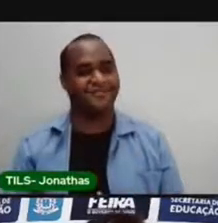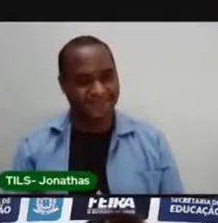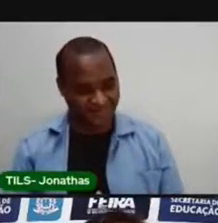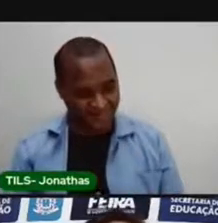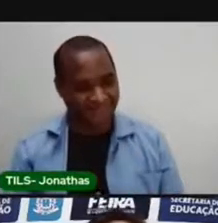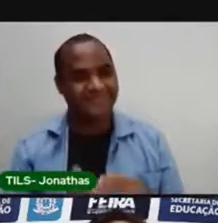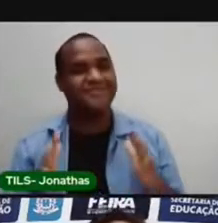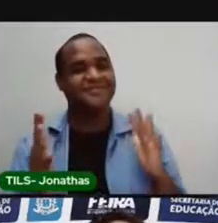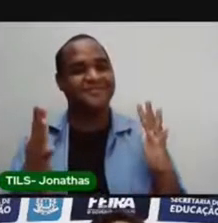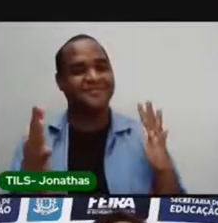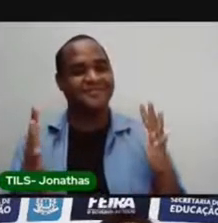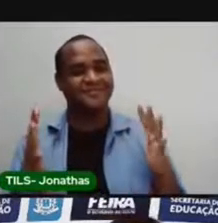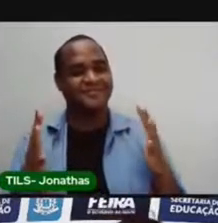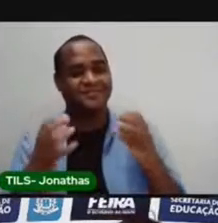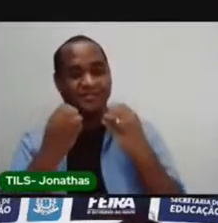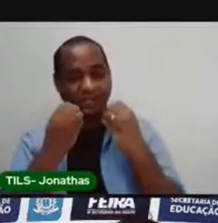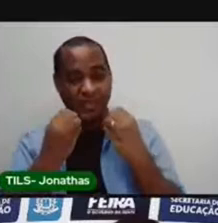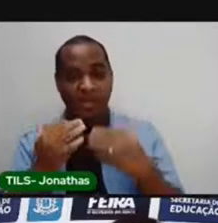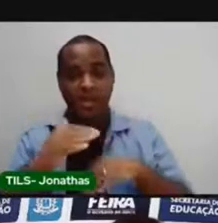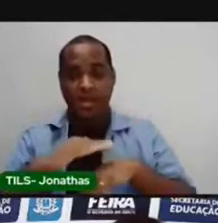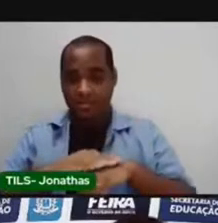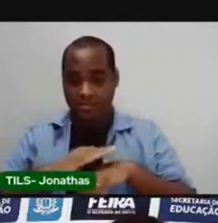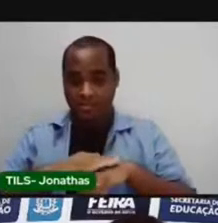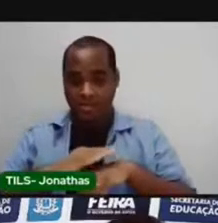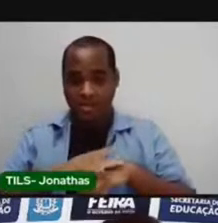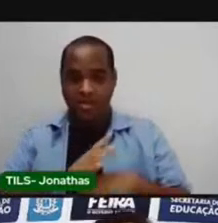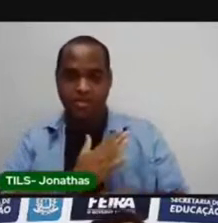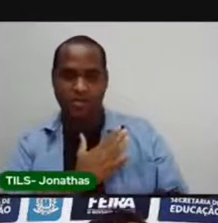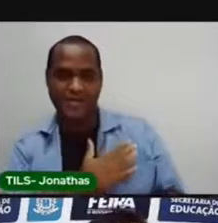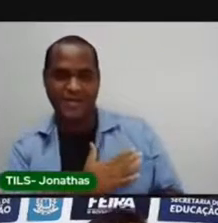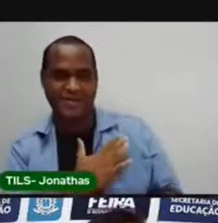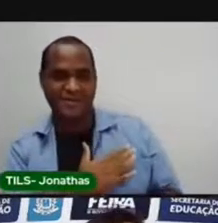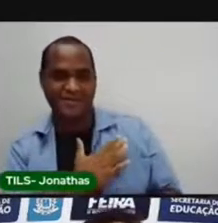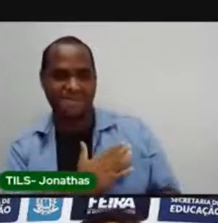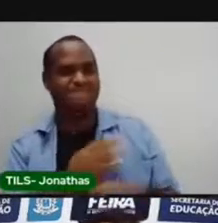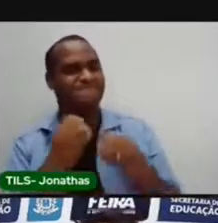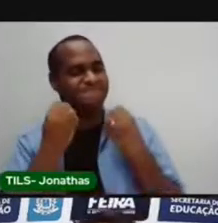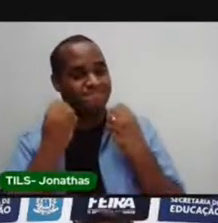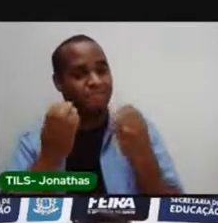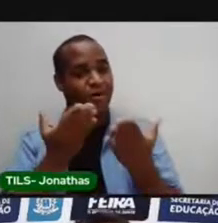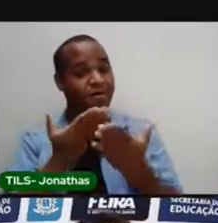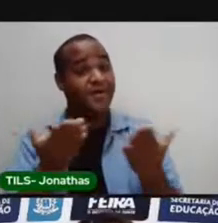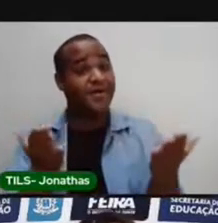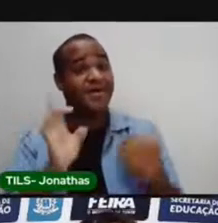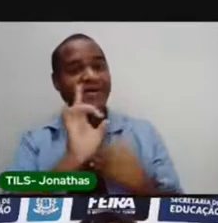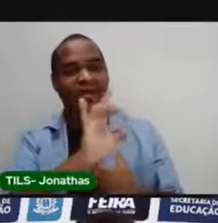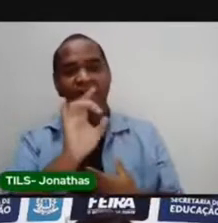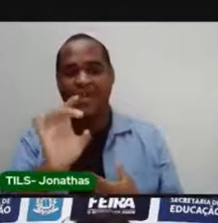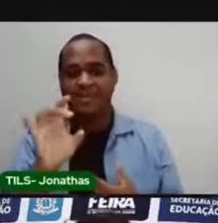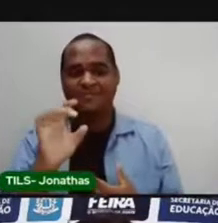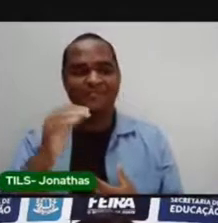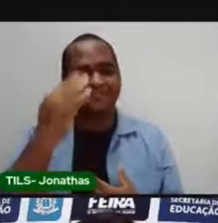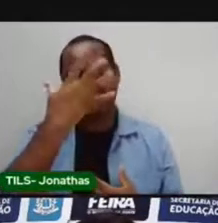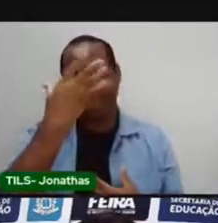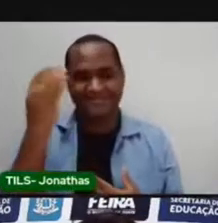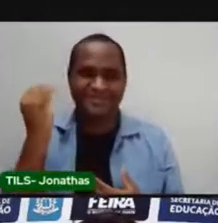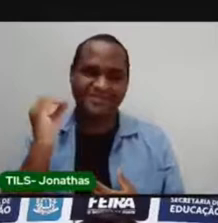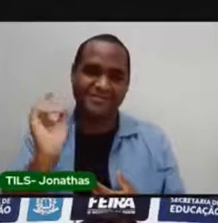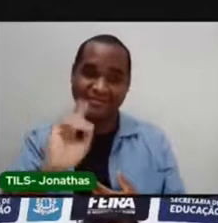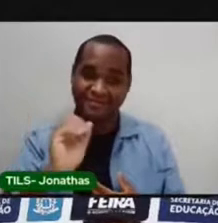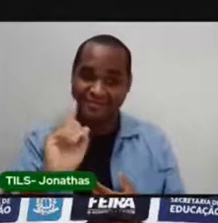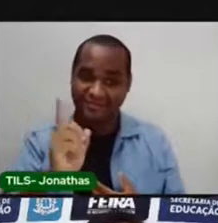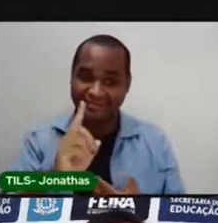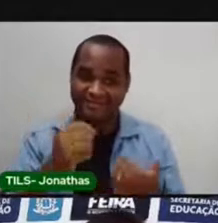Isso mesmo. Põe a mão no coração. Tá vendo? Você não vai esquecer mais o que são